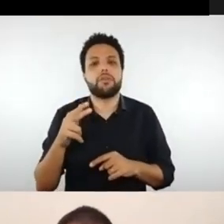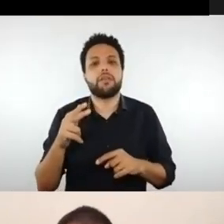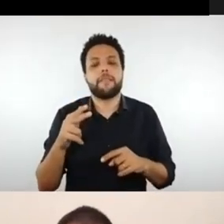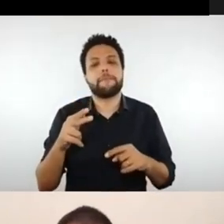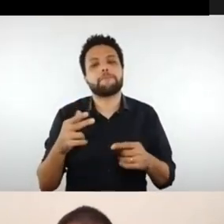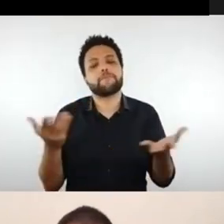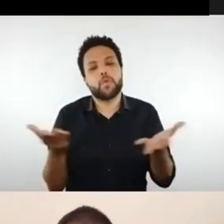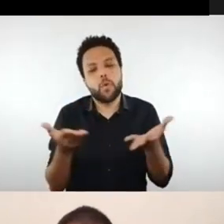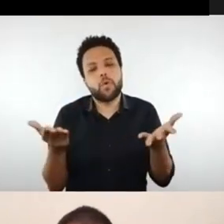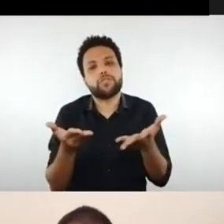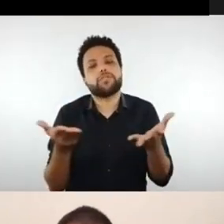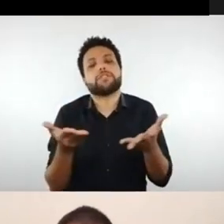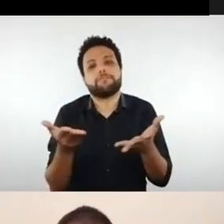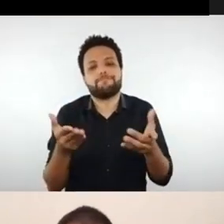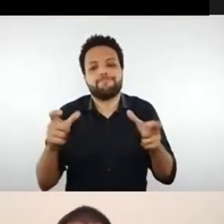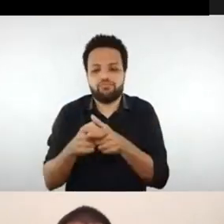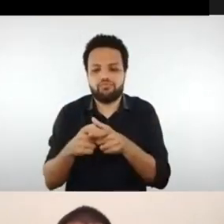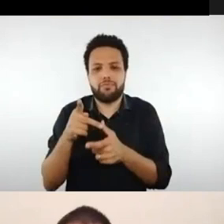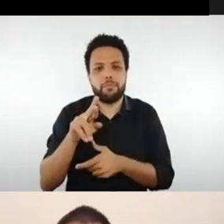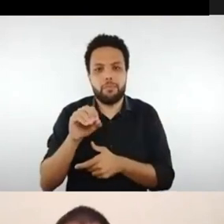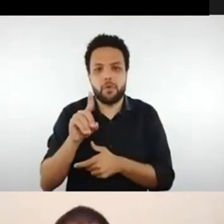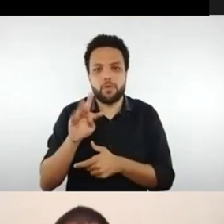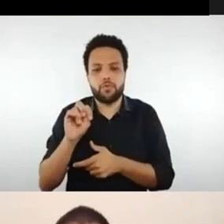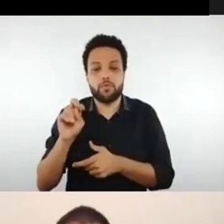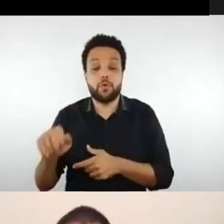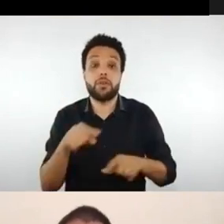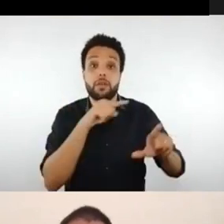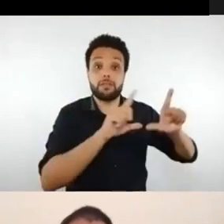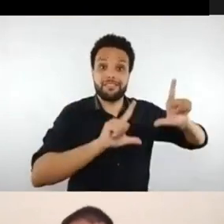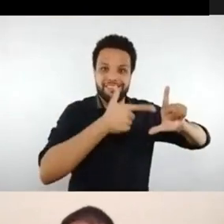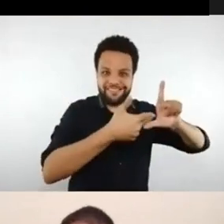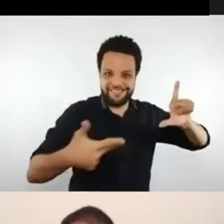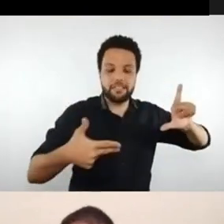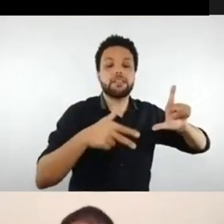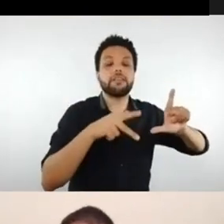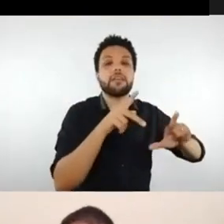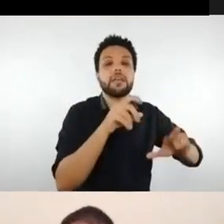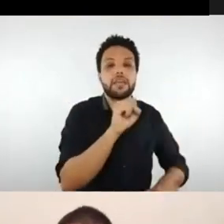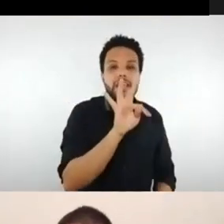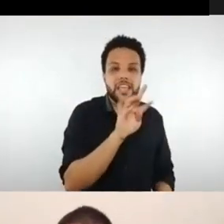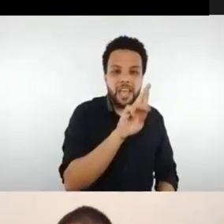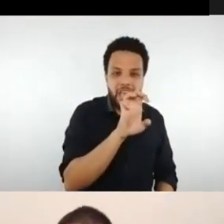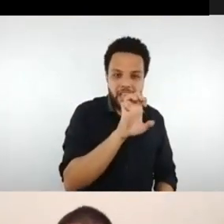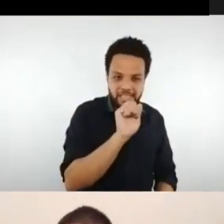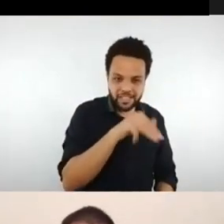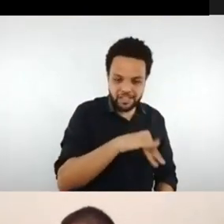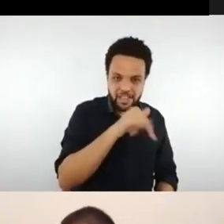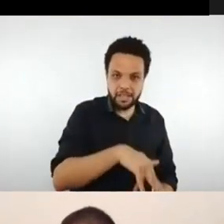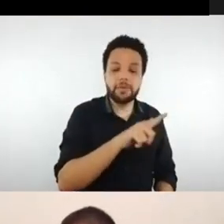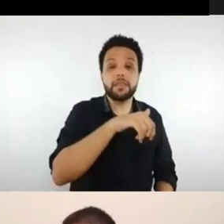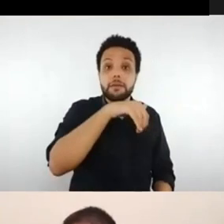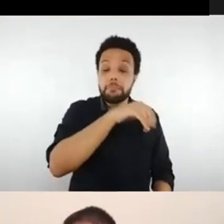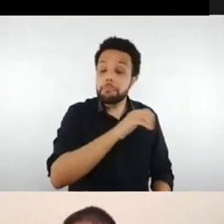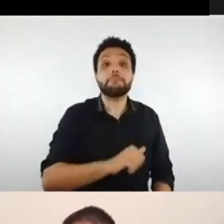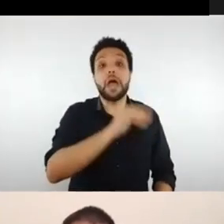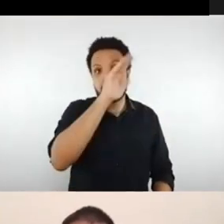você tem. O streaming, ele traz uma possibilidade de uma sobrevida a algumas produtoras. Eu acho que nunca, o Mauro pode me